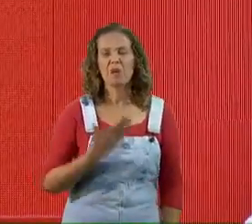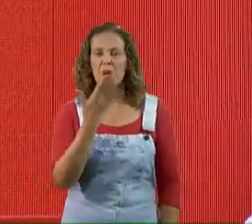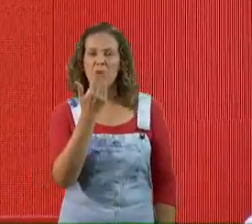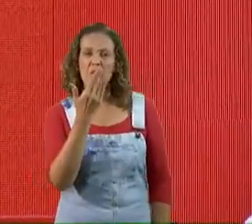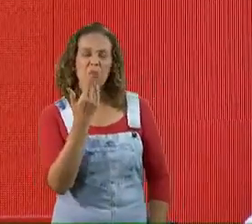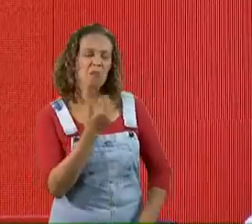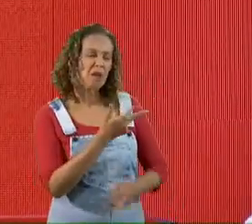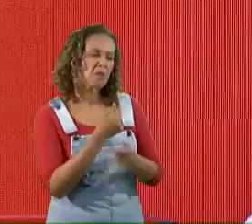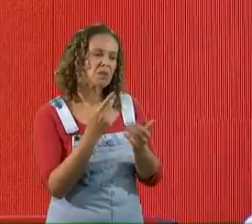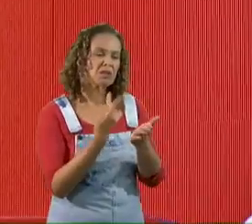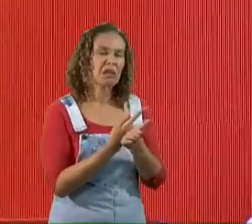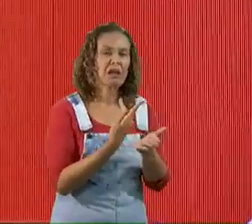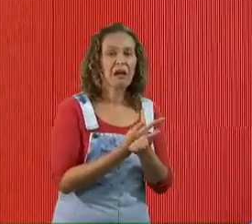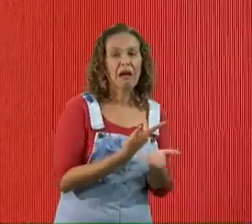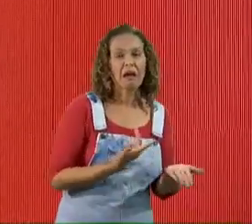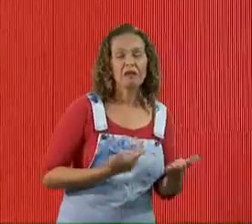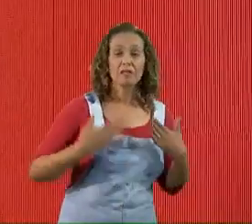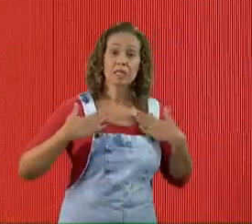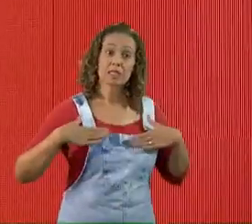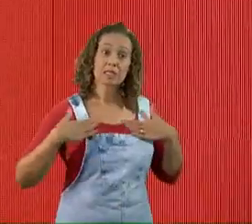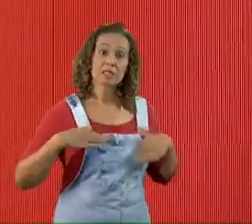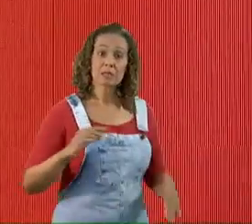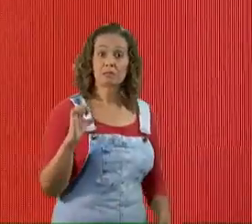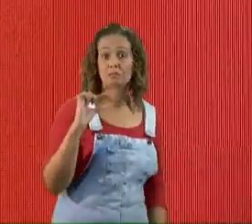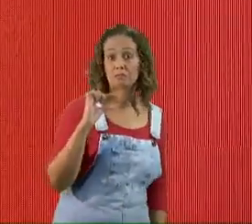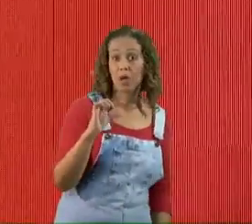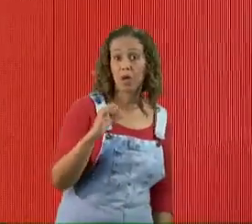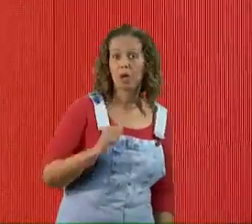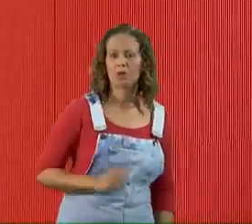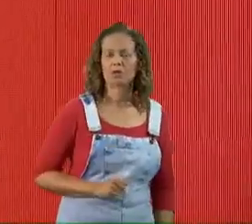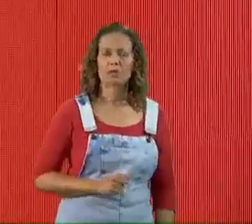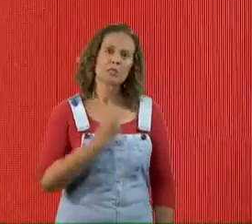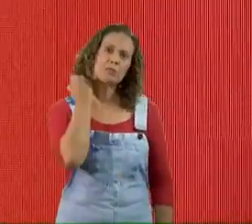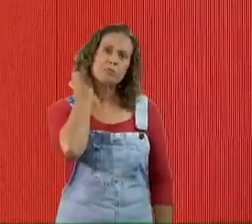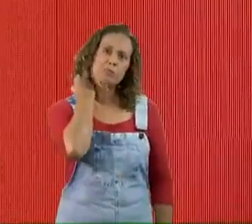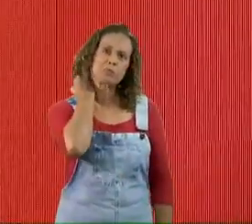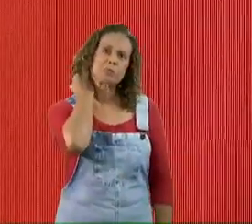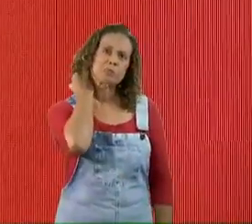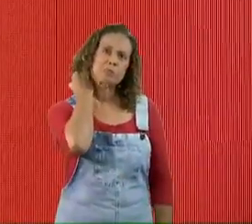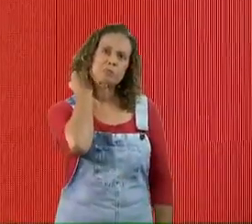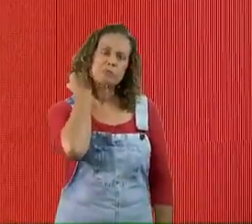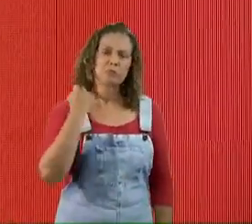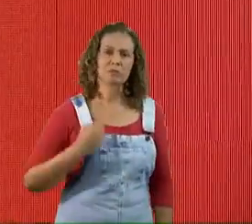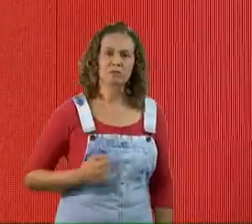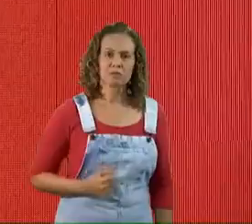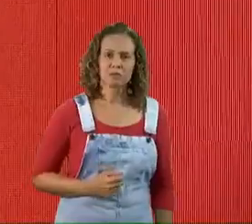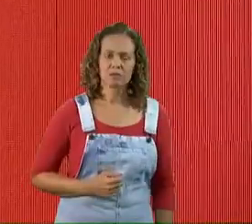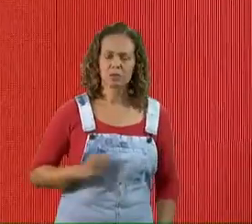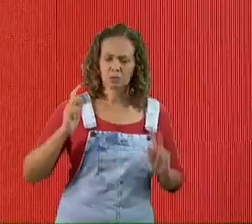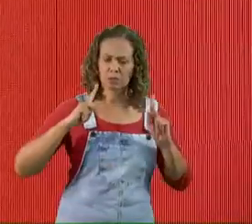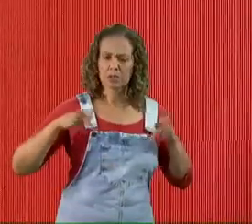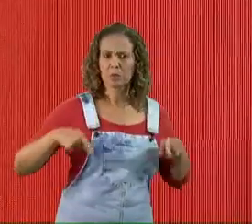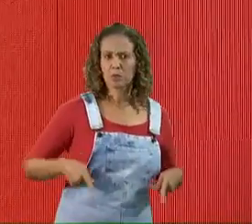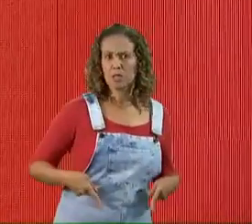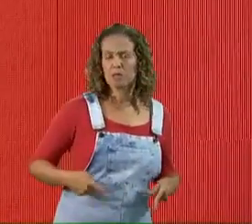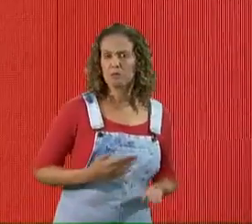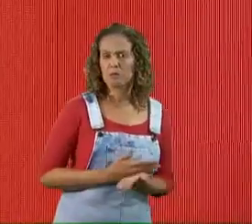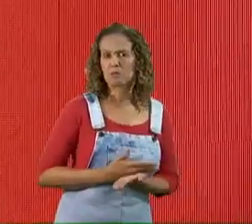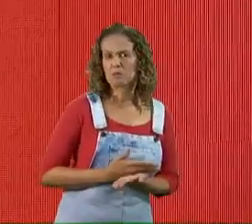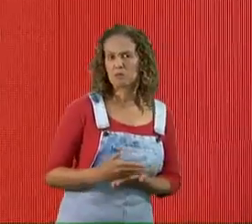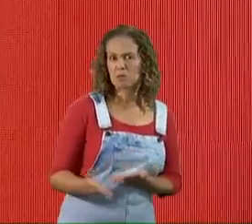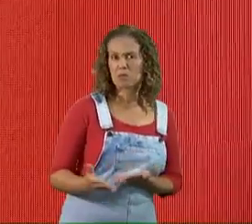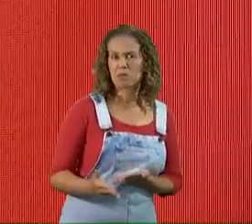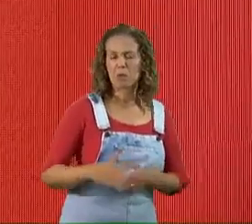devia, a descansar pouco, a ficar estressado. O ser humano começou a fazer mal para